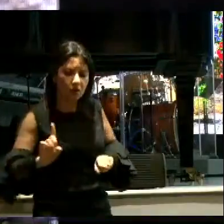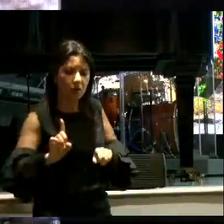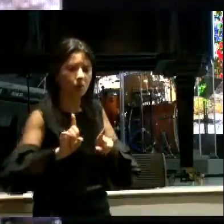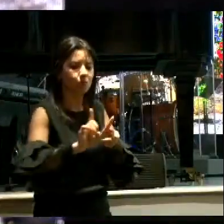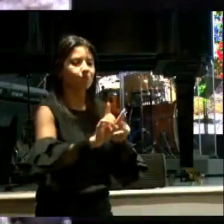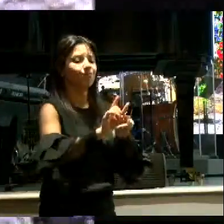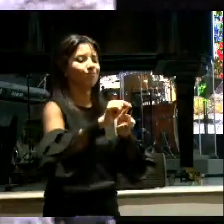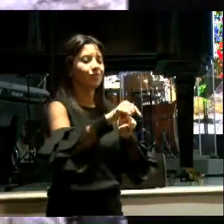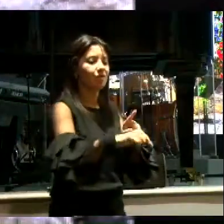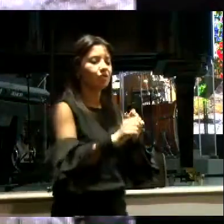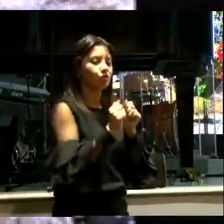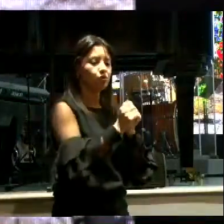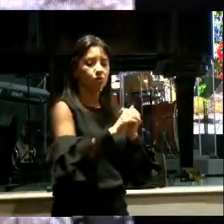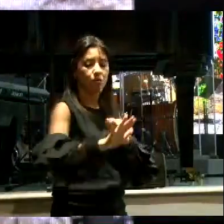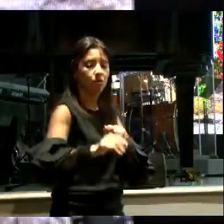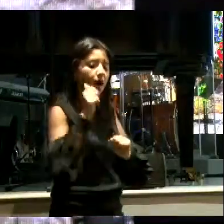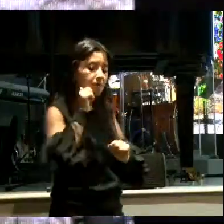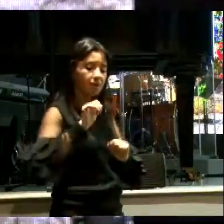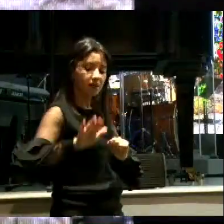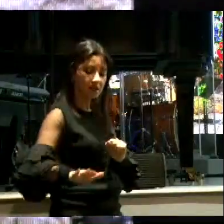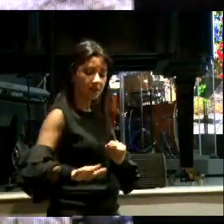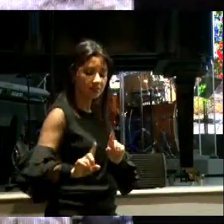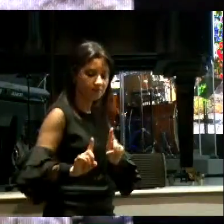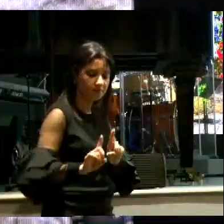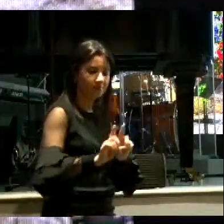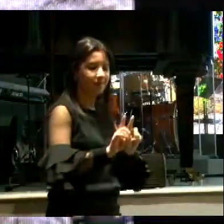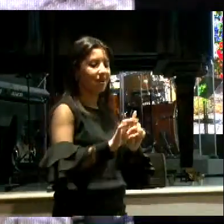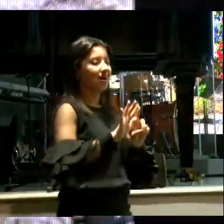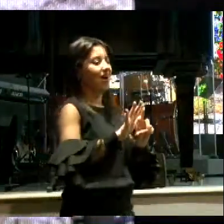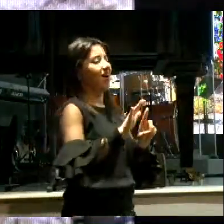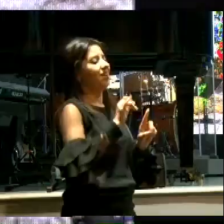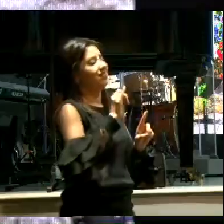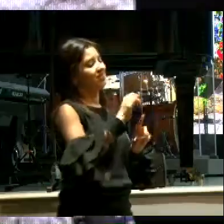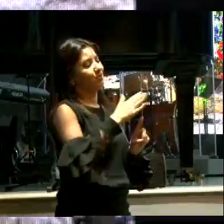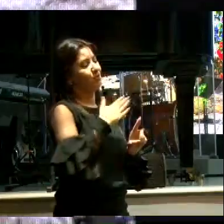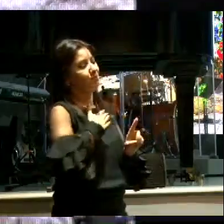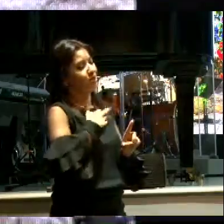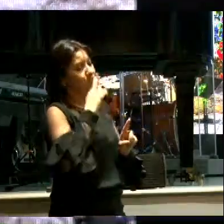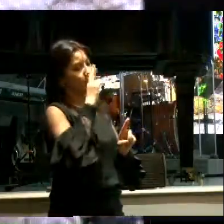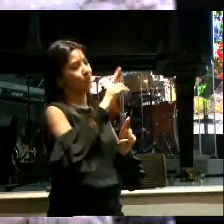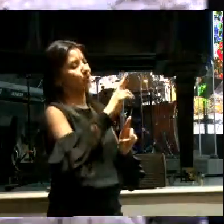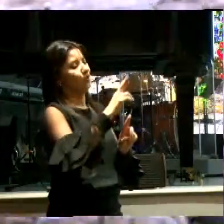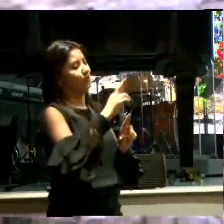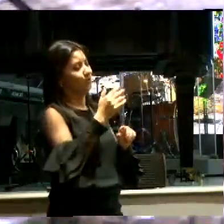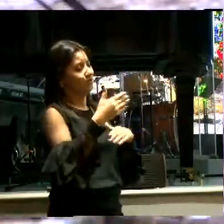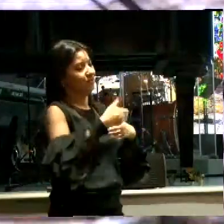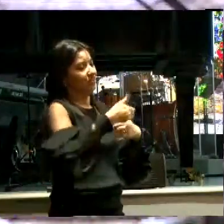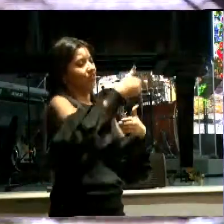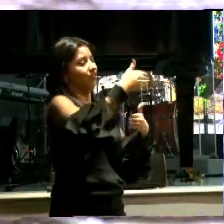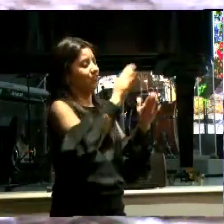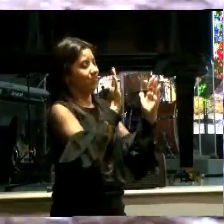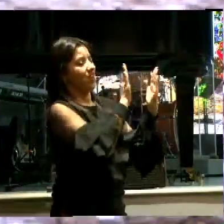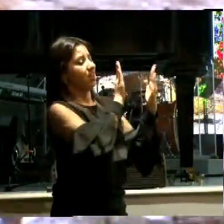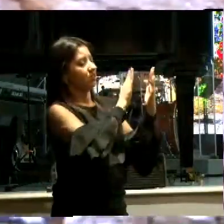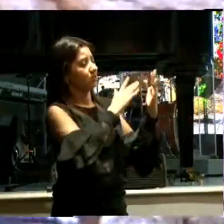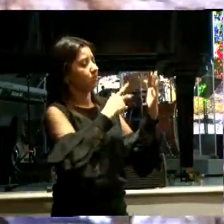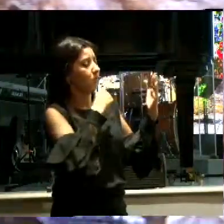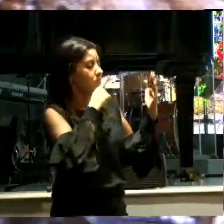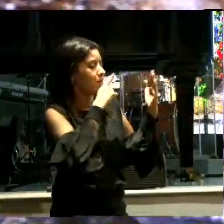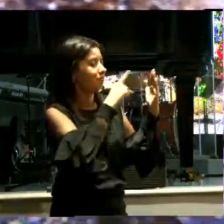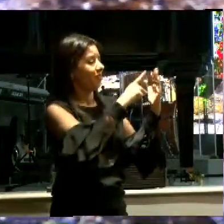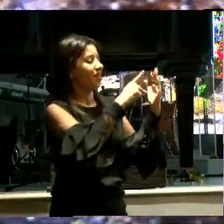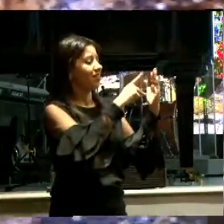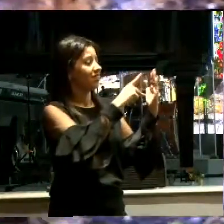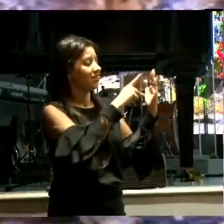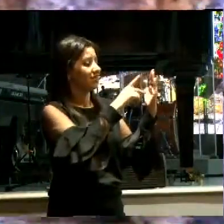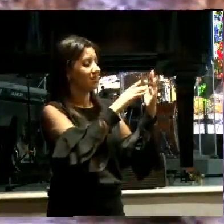meu senhor estivesse de frente para o profeta, iria ser totalmente diferente. Mas ele não prestou atenção, ele